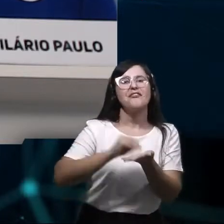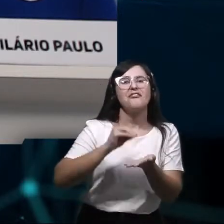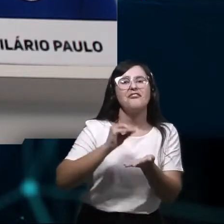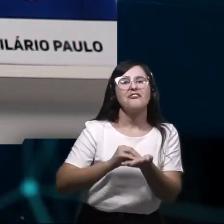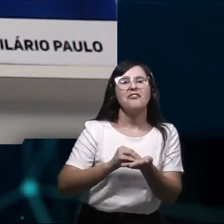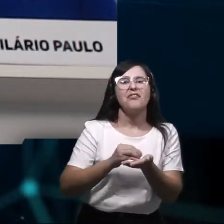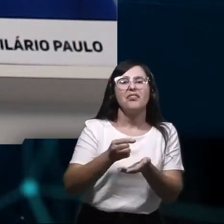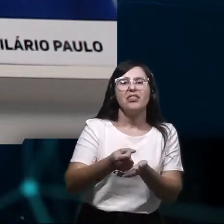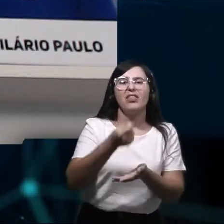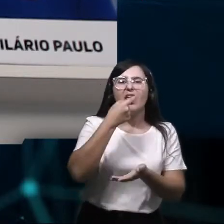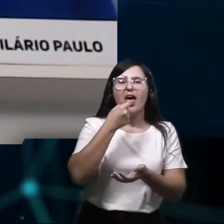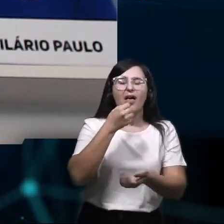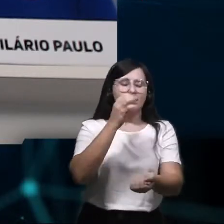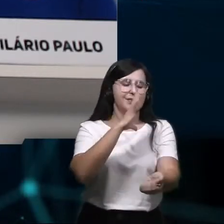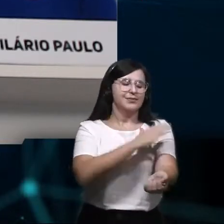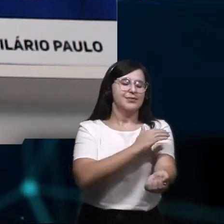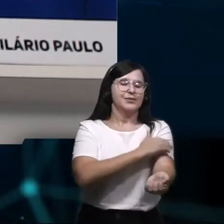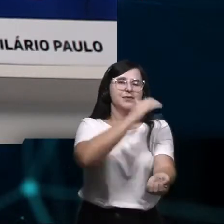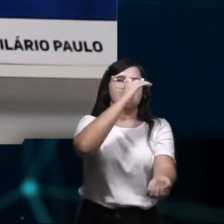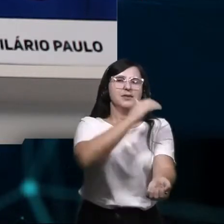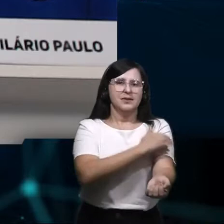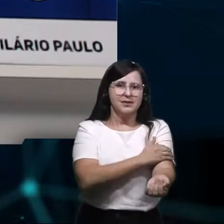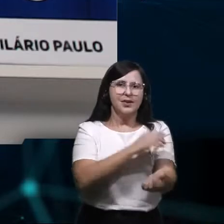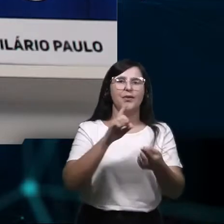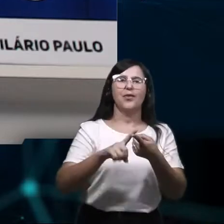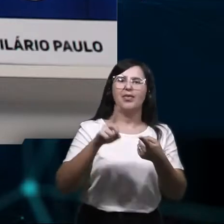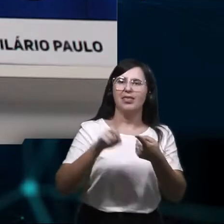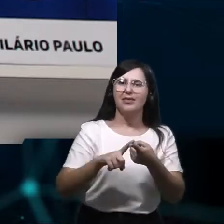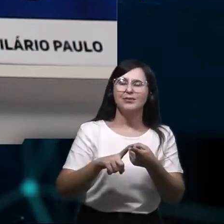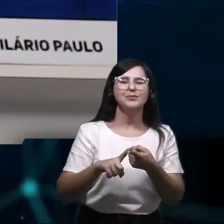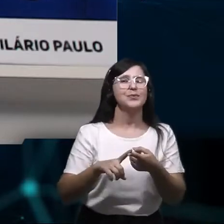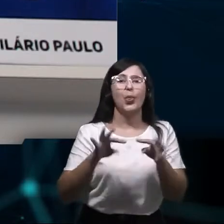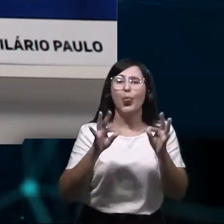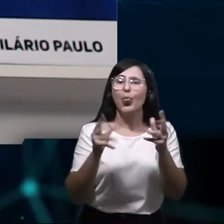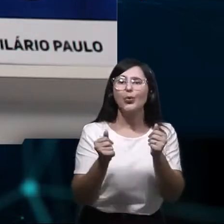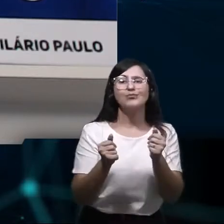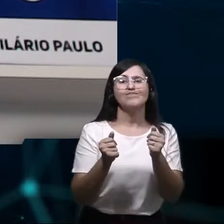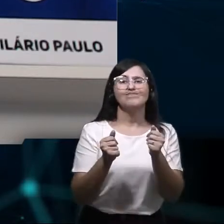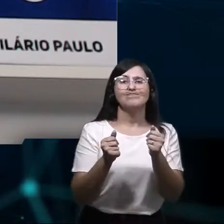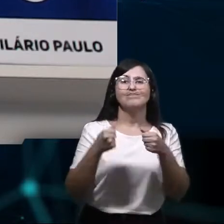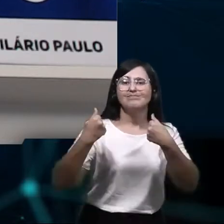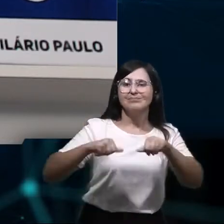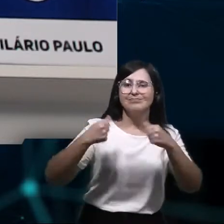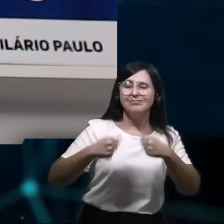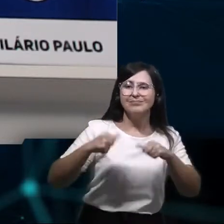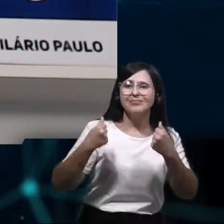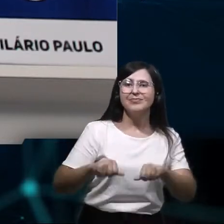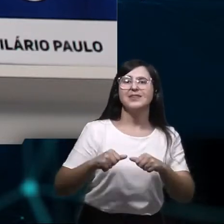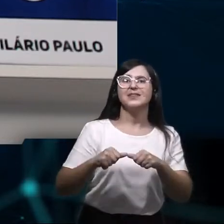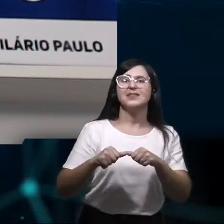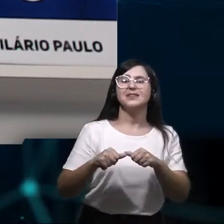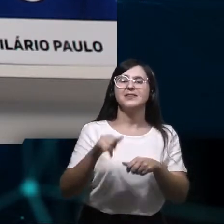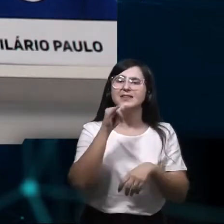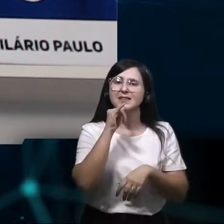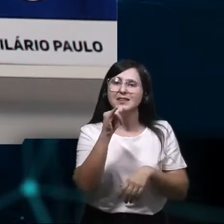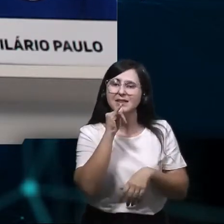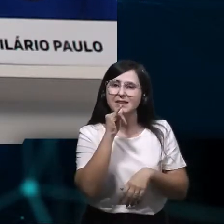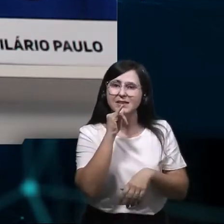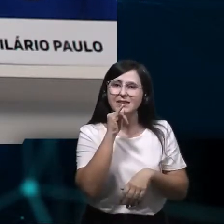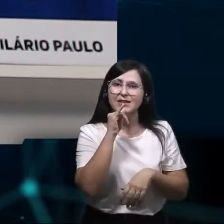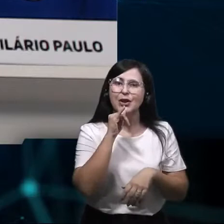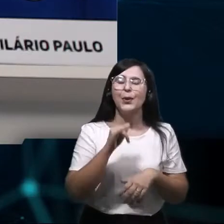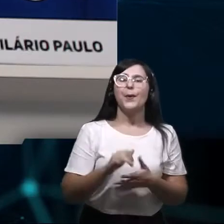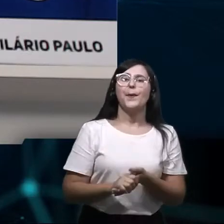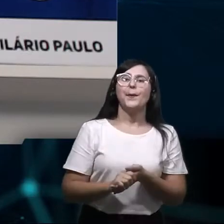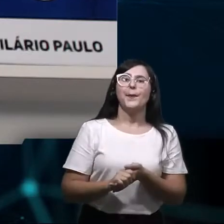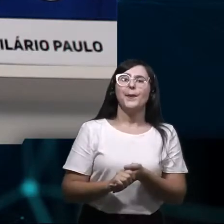de uma dipirona, a falta de um esparadrapo, a falta realmente da saúde que o brejense tanto precisa.